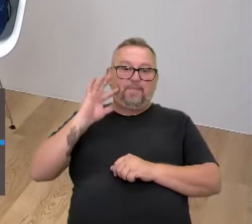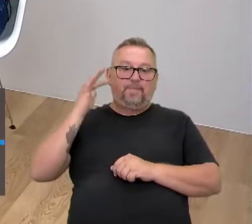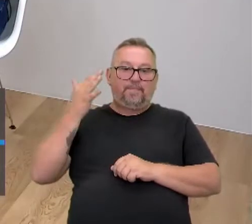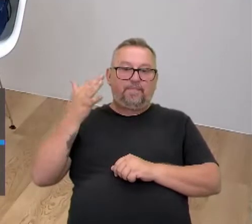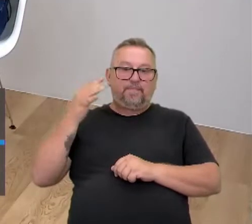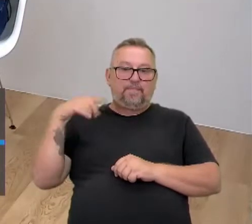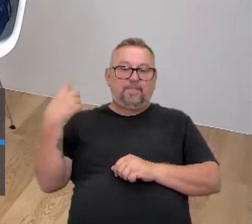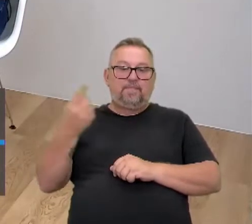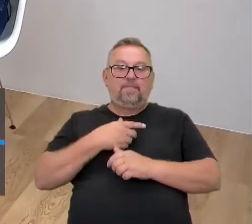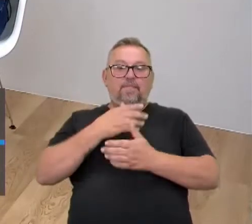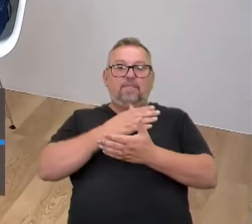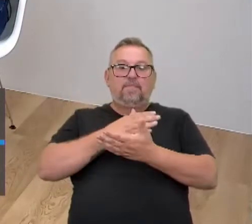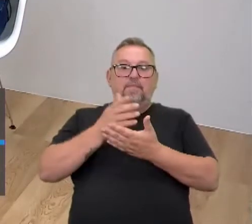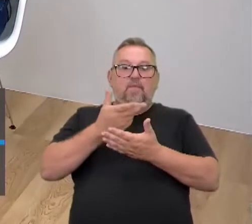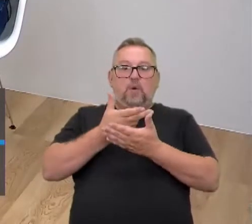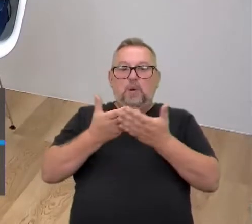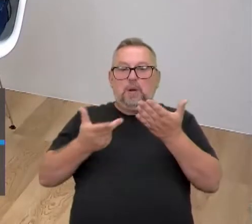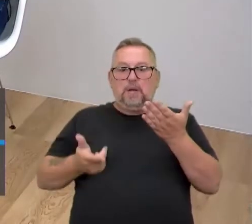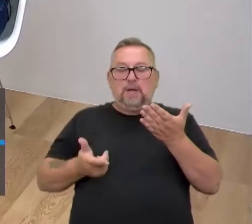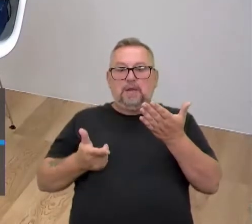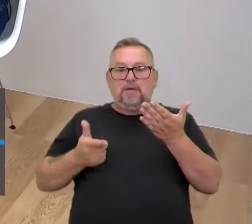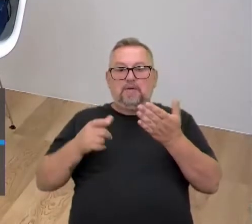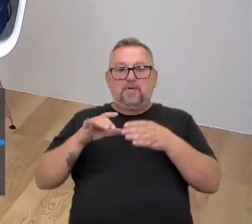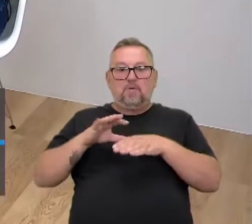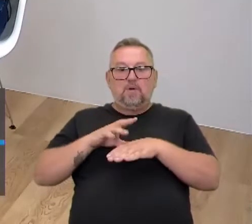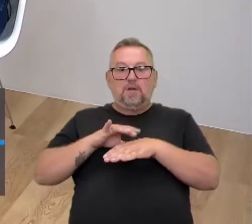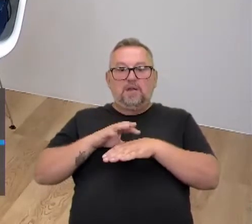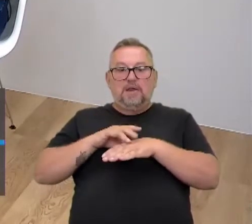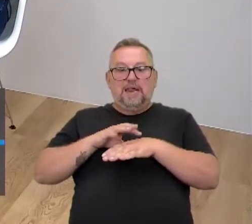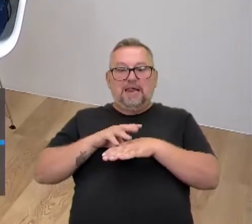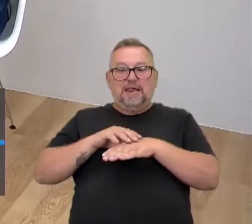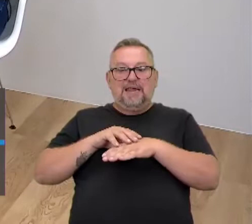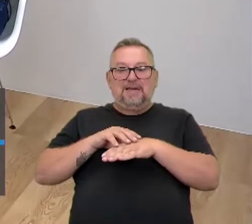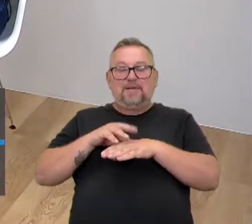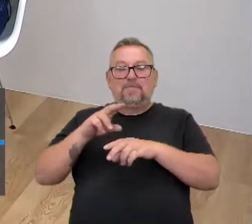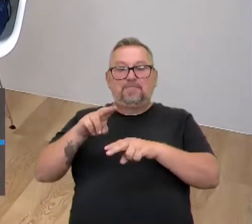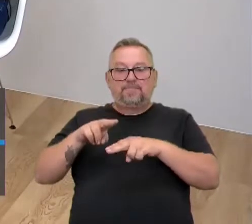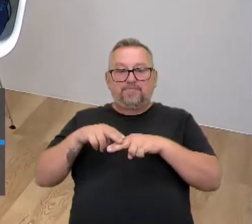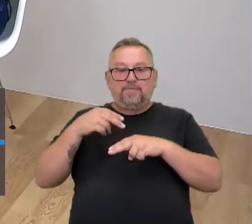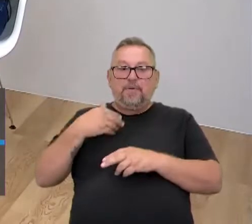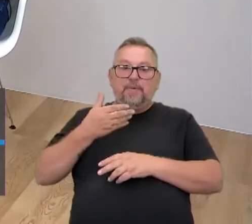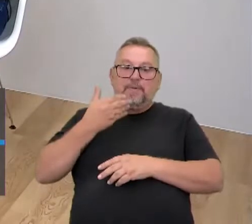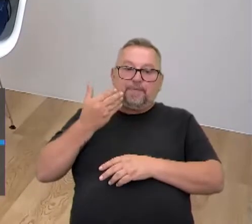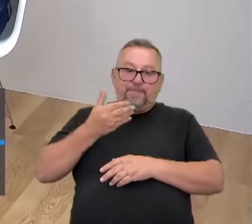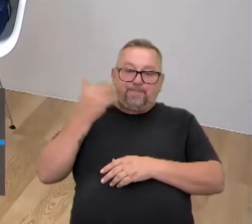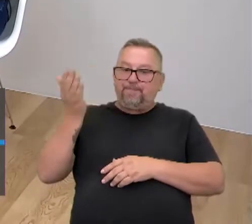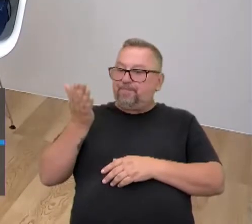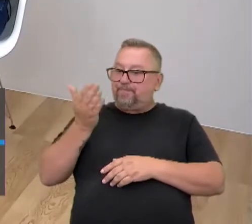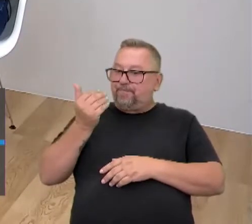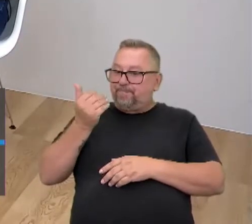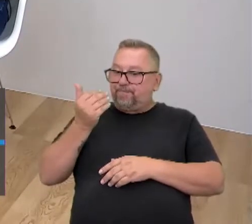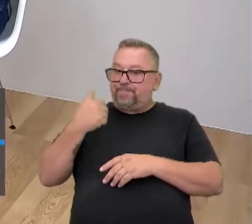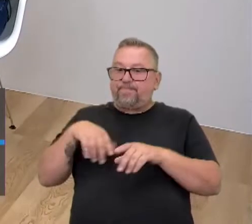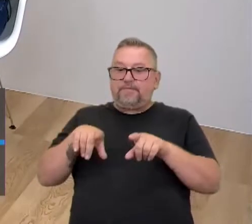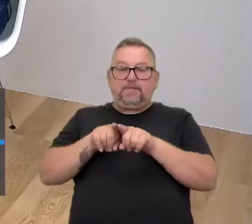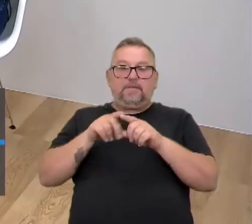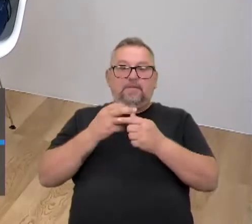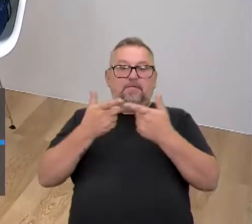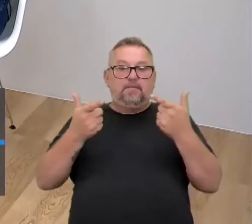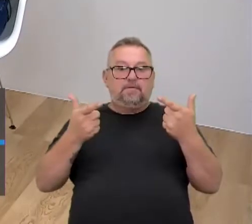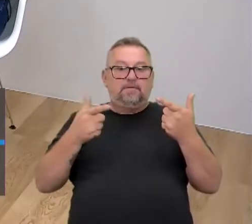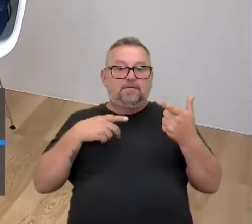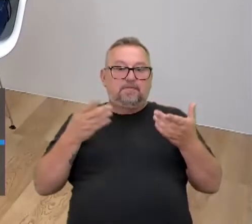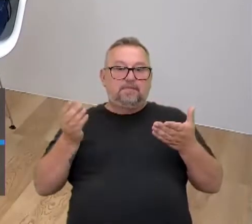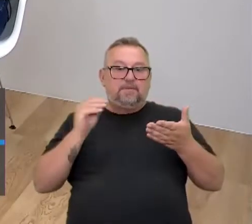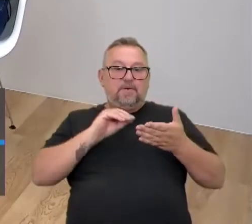A gente começa a ter uma série de patologias relacionadas justamente a essa facilidade de se alimentar e aquilo que você colocou